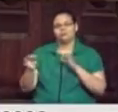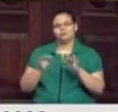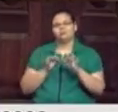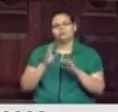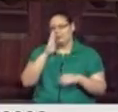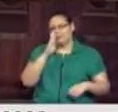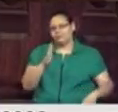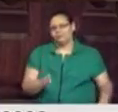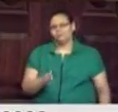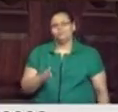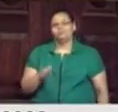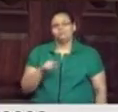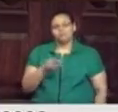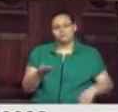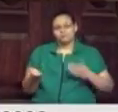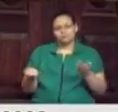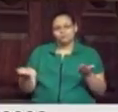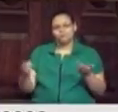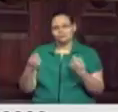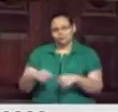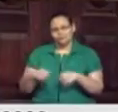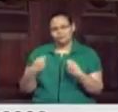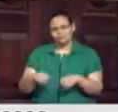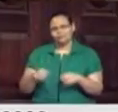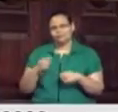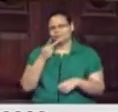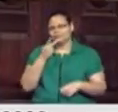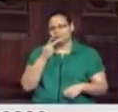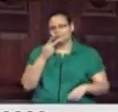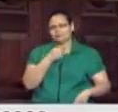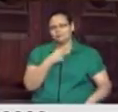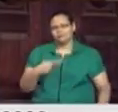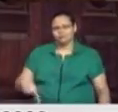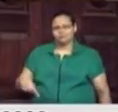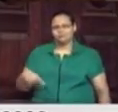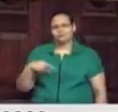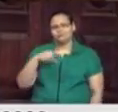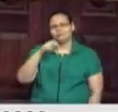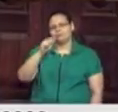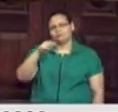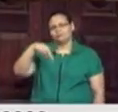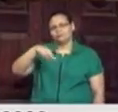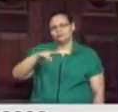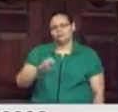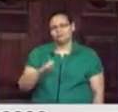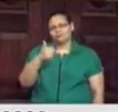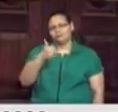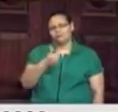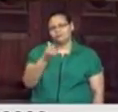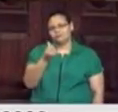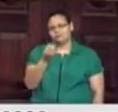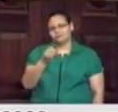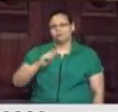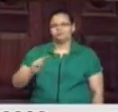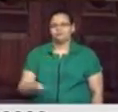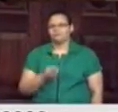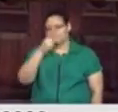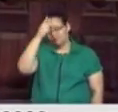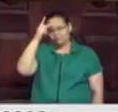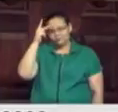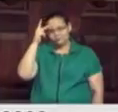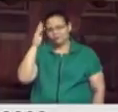impacta diretamente aqueles que mais necessitam. Falou aqui o presidente da sessão, André Suciliano, 160 mil pessoas